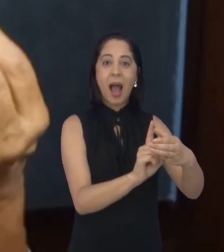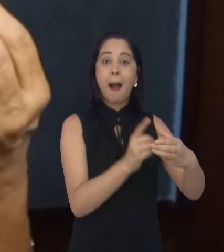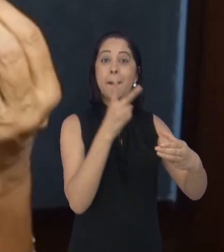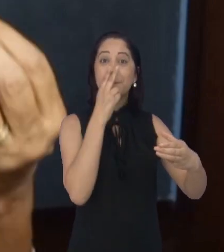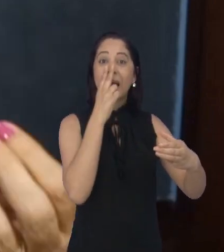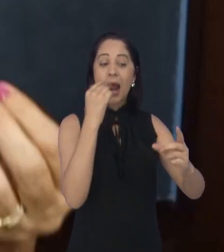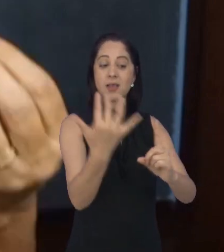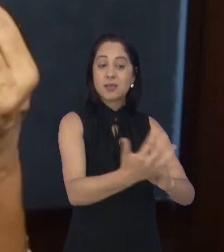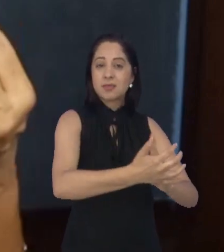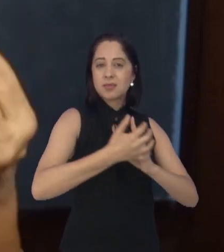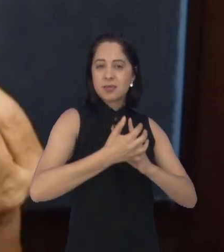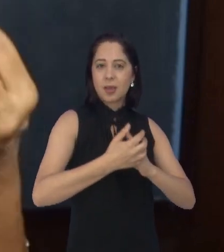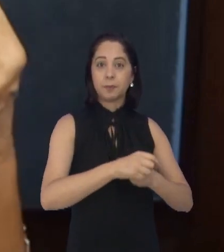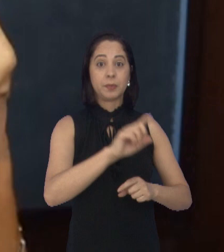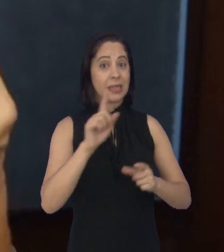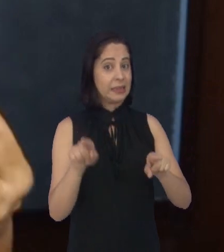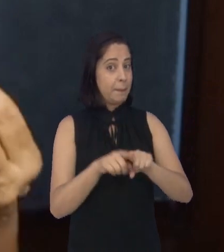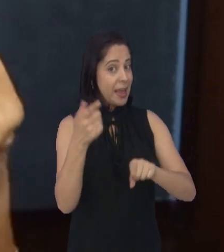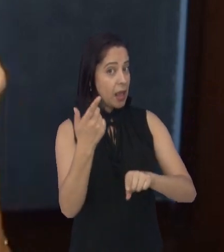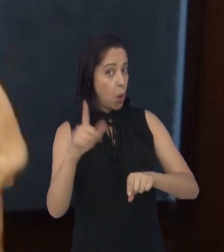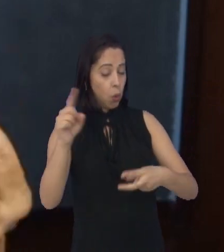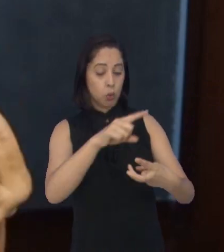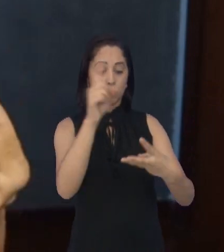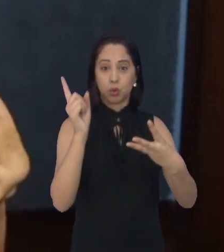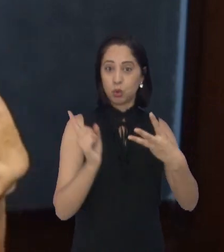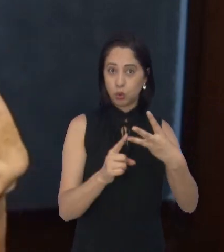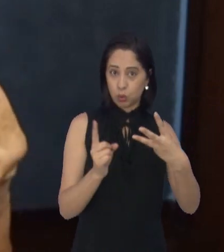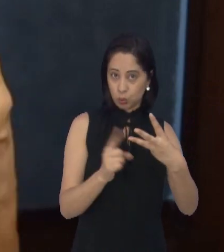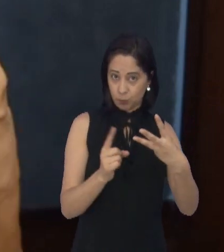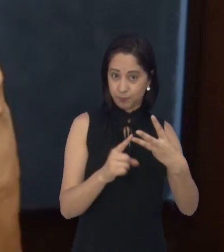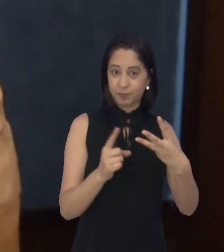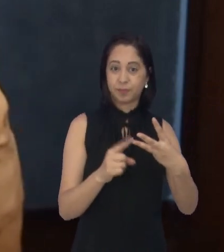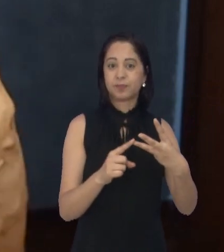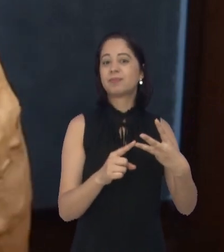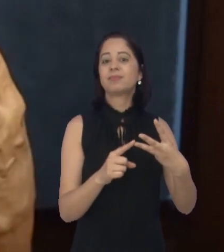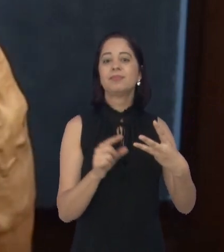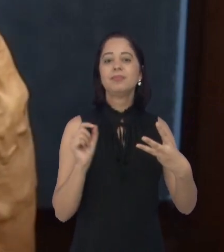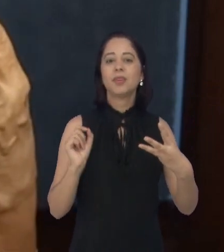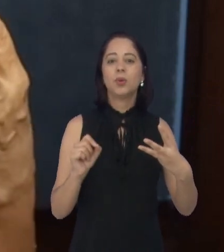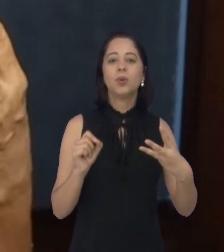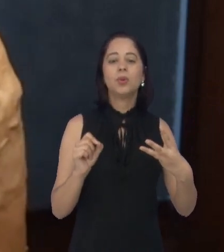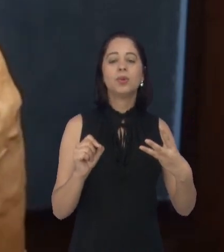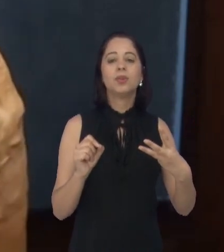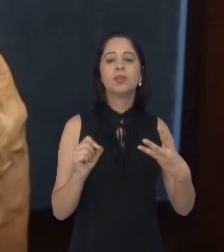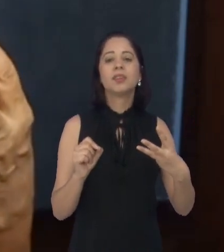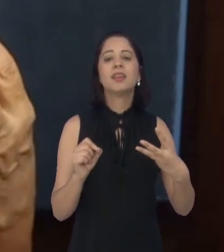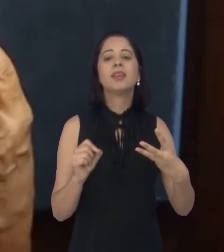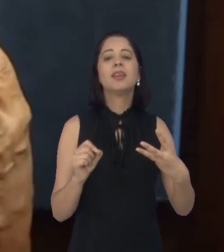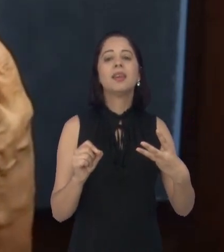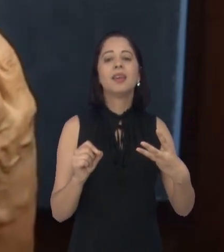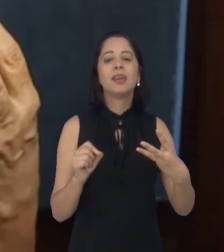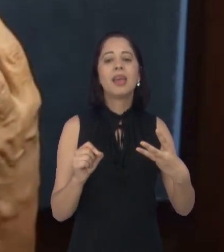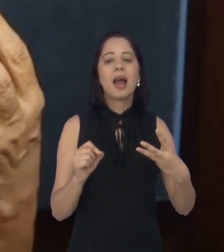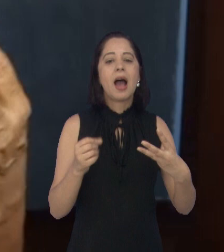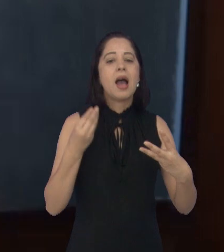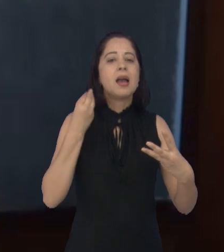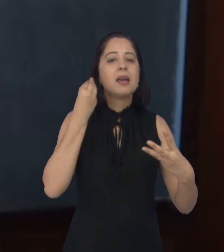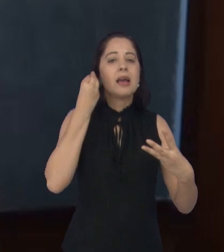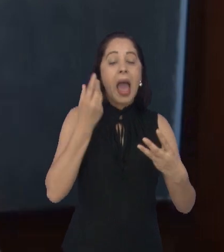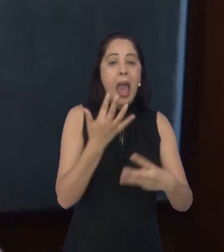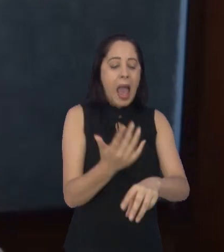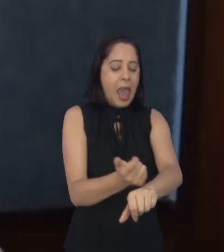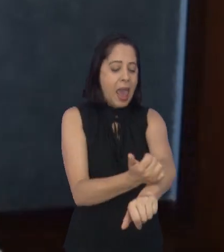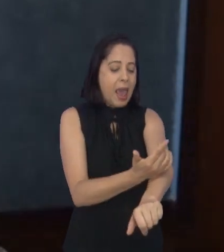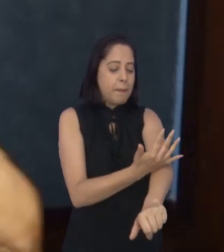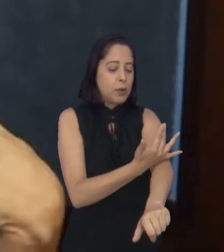acolhida. Outra vantagem muito grande é você dividir as